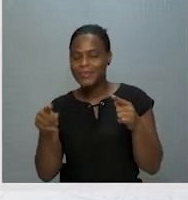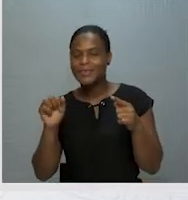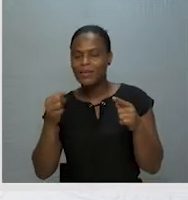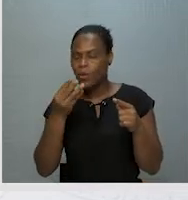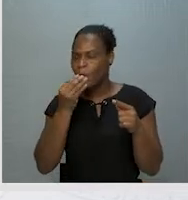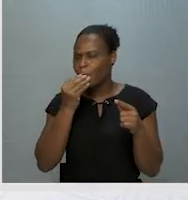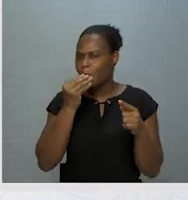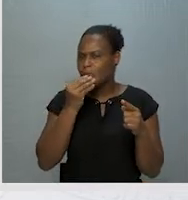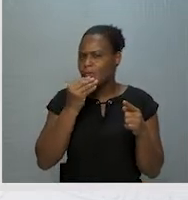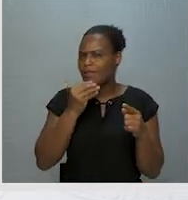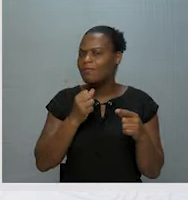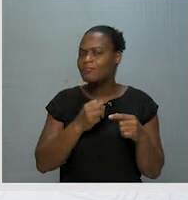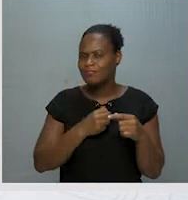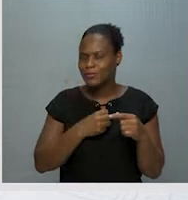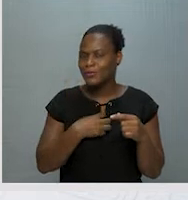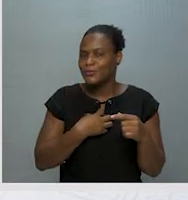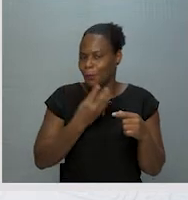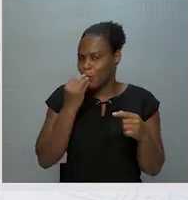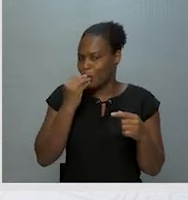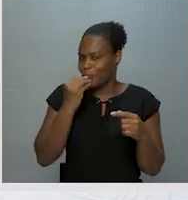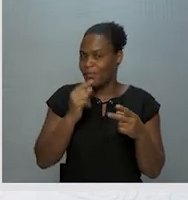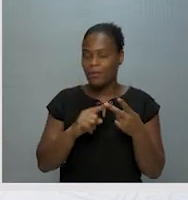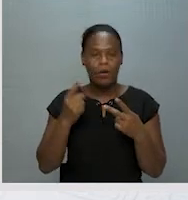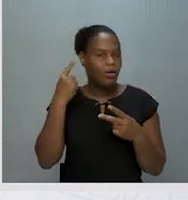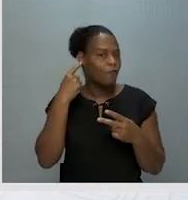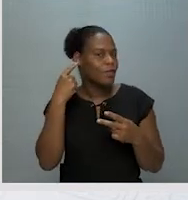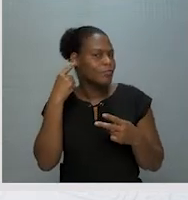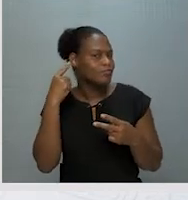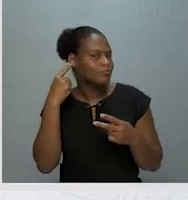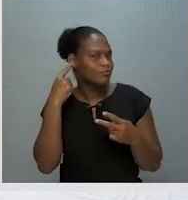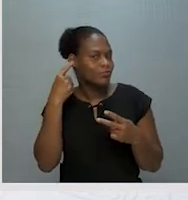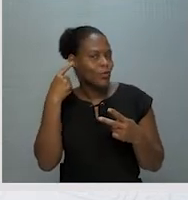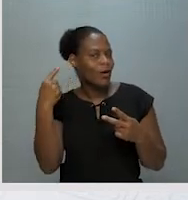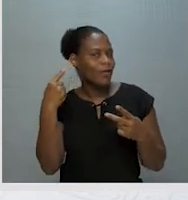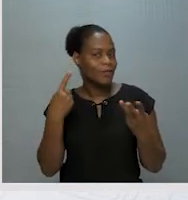muito bem, o paladar. O ouvido,